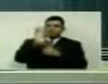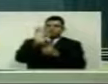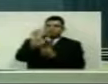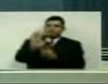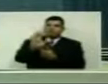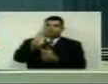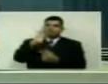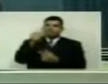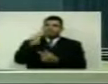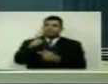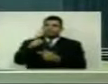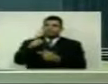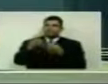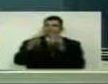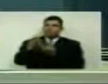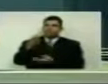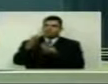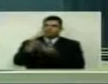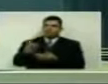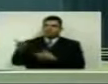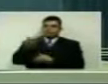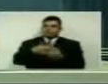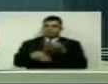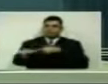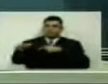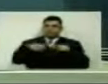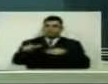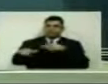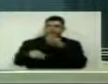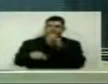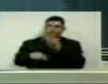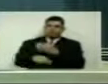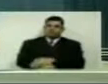arrecadados e todas as despesas empenhadas e executadas.